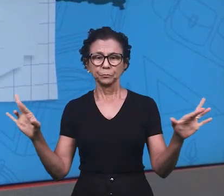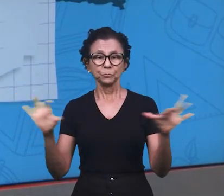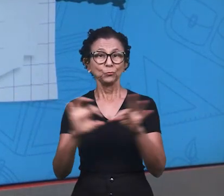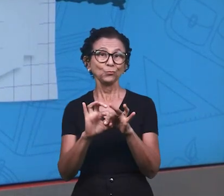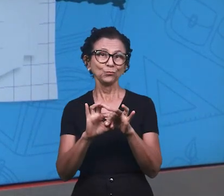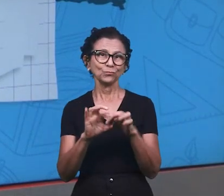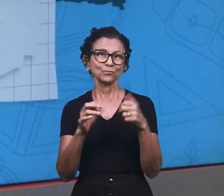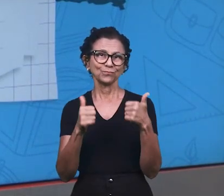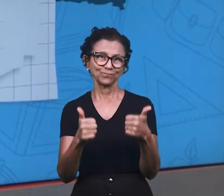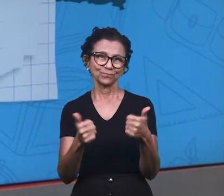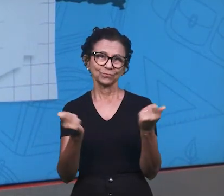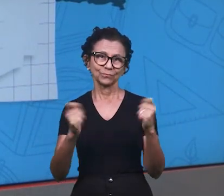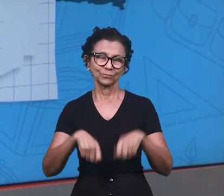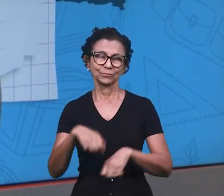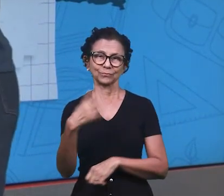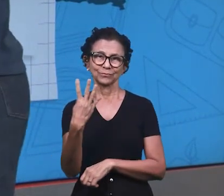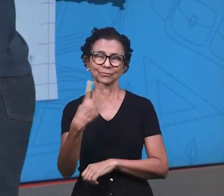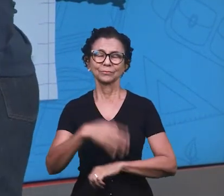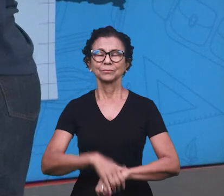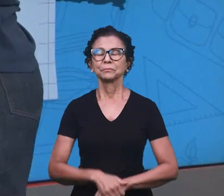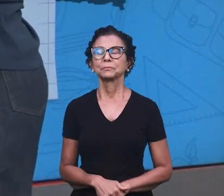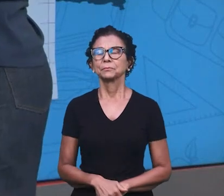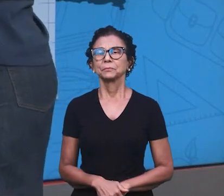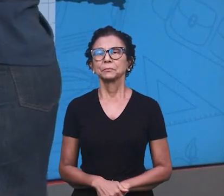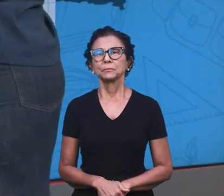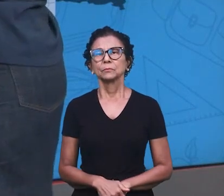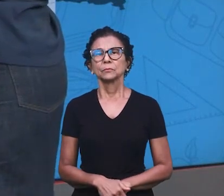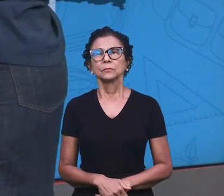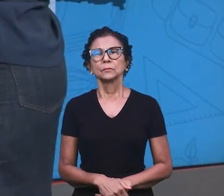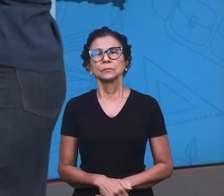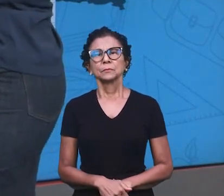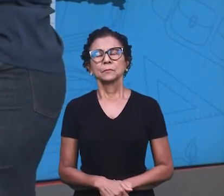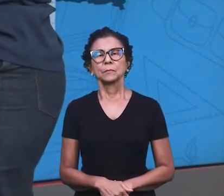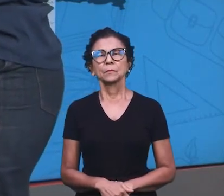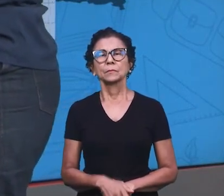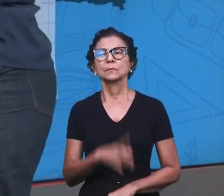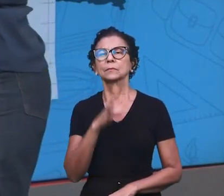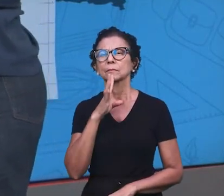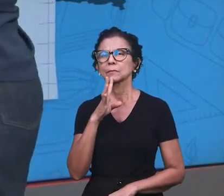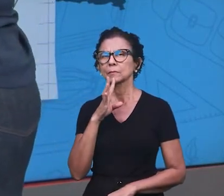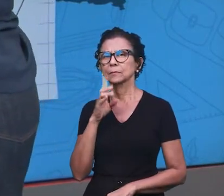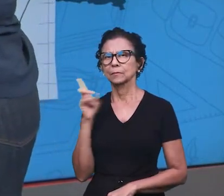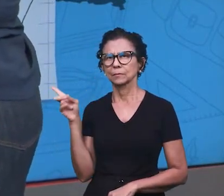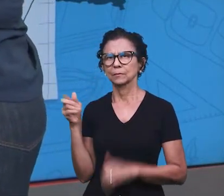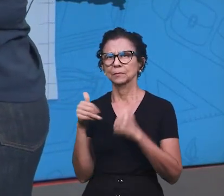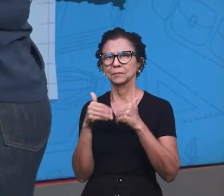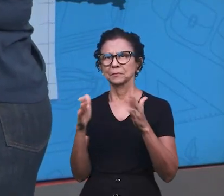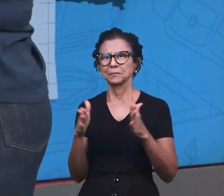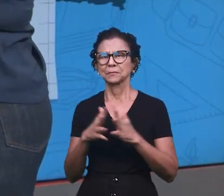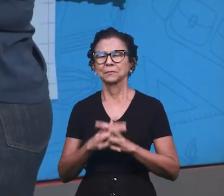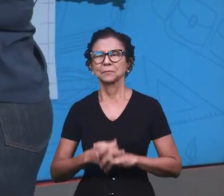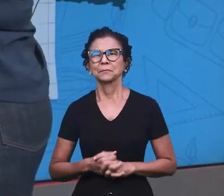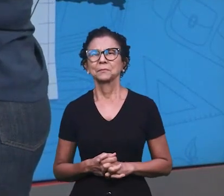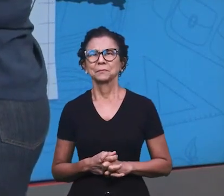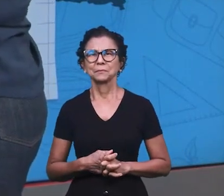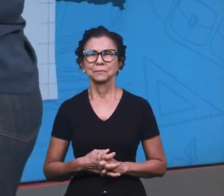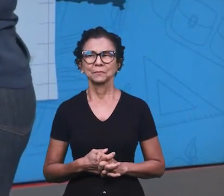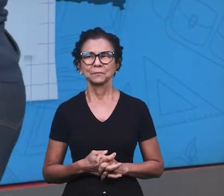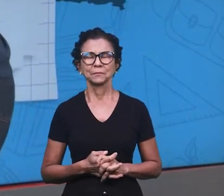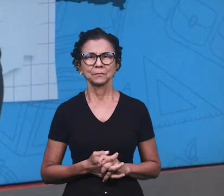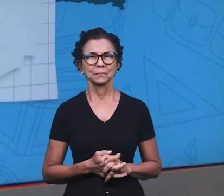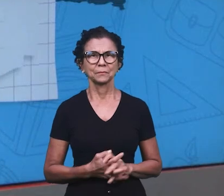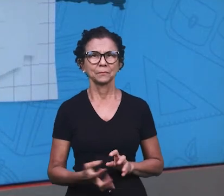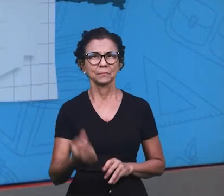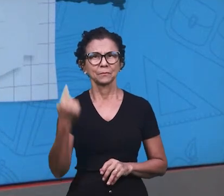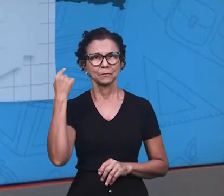costuro, que é a minha competência 4. E aí você já conhece essa introdução aqui do Lucas, que você viu comigo lá na